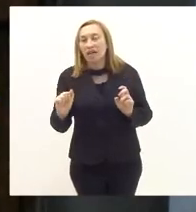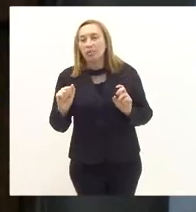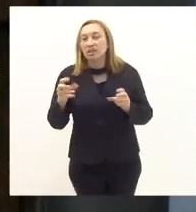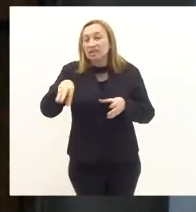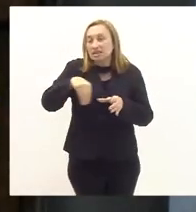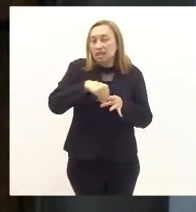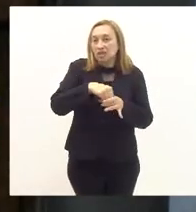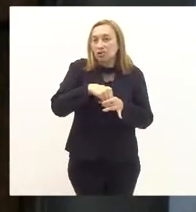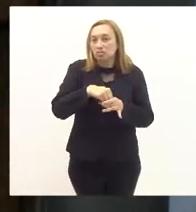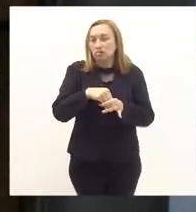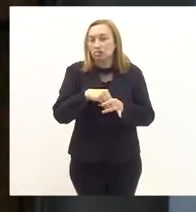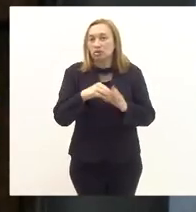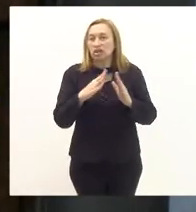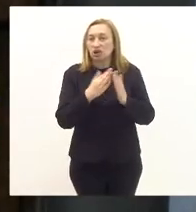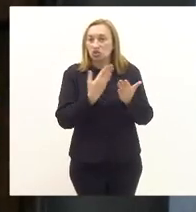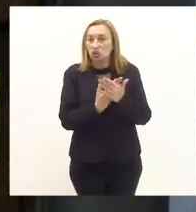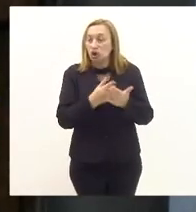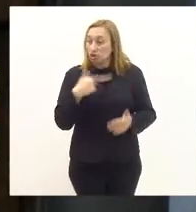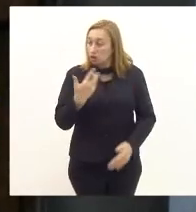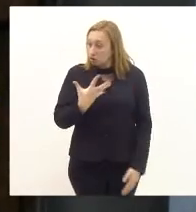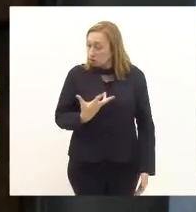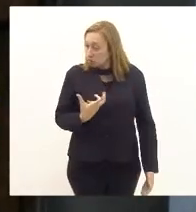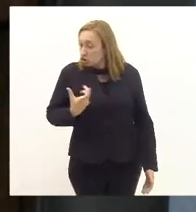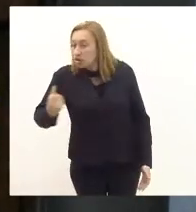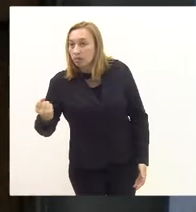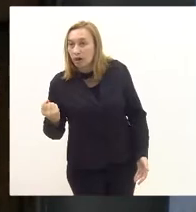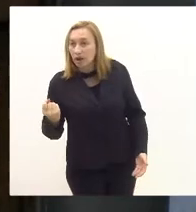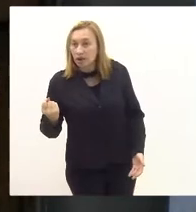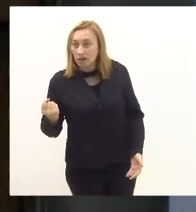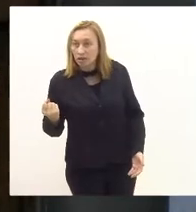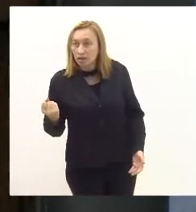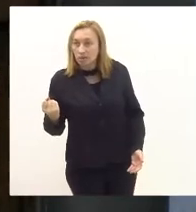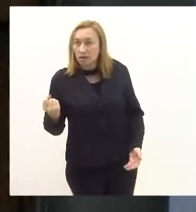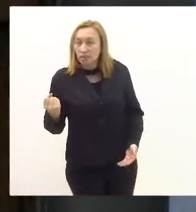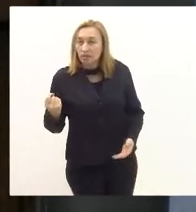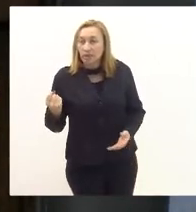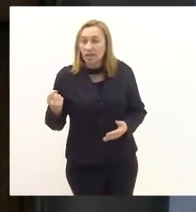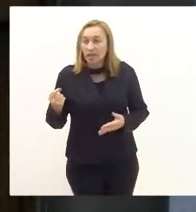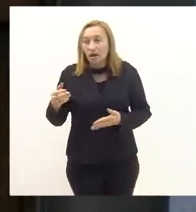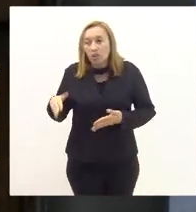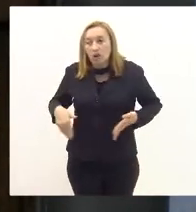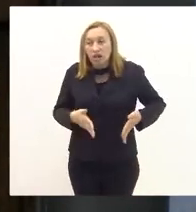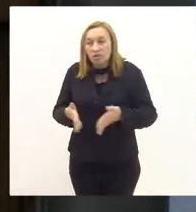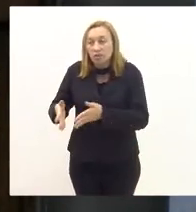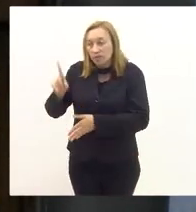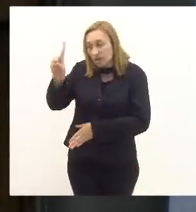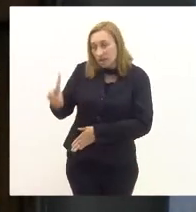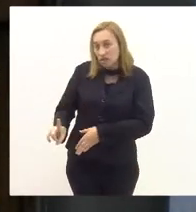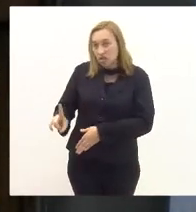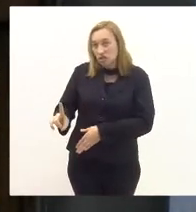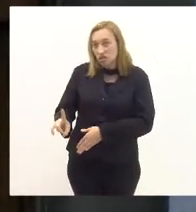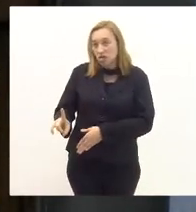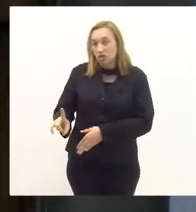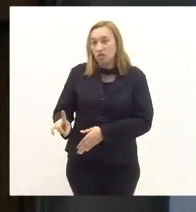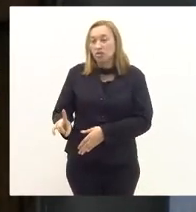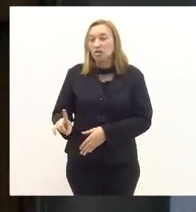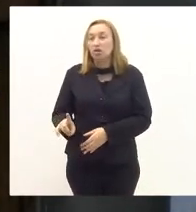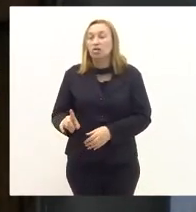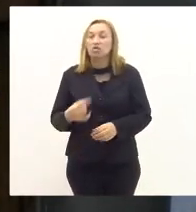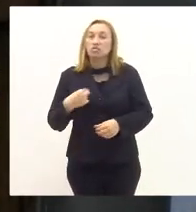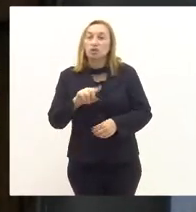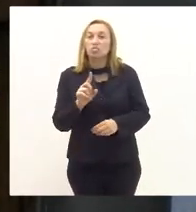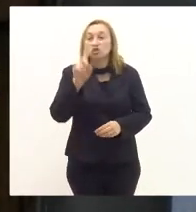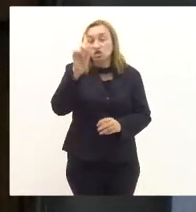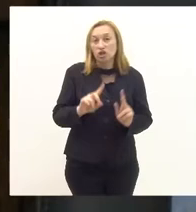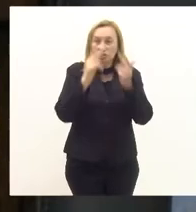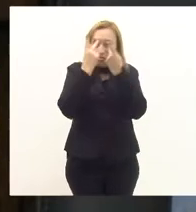e nós somos convocados para dar um norte para aquele diretor, nós vamos em prol do direito humano, que